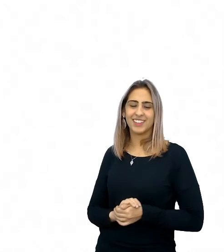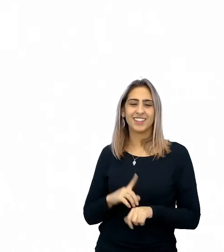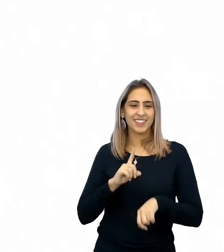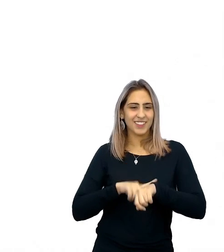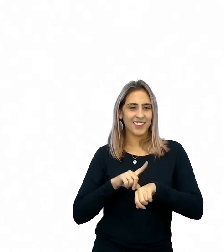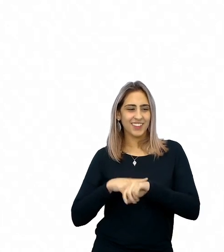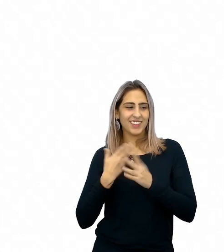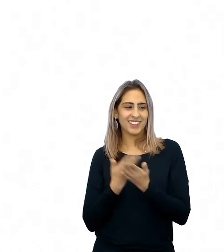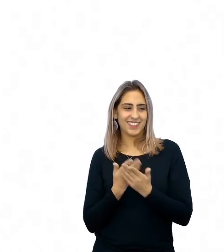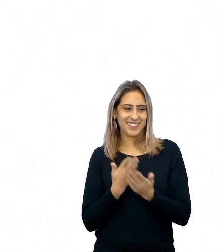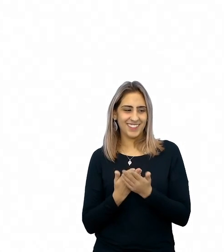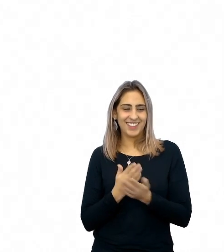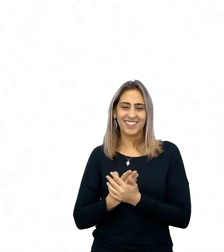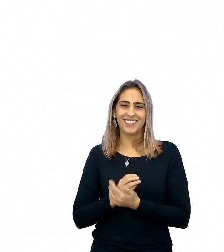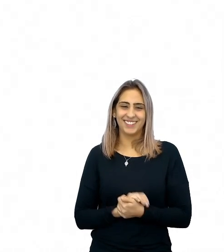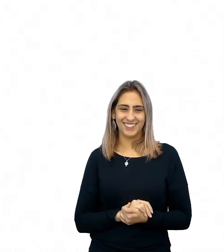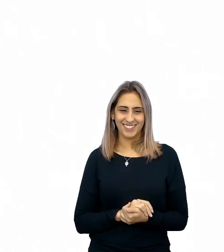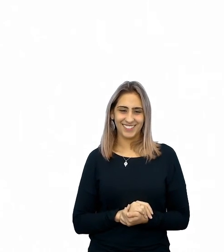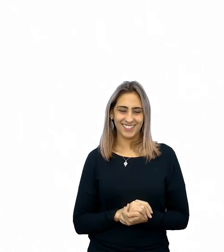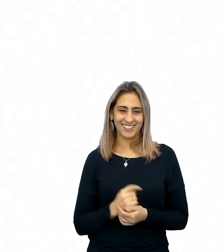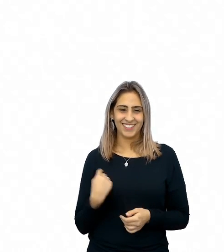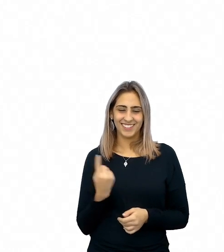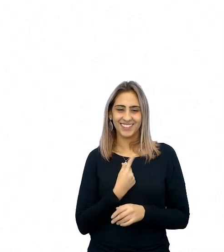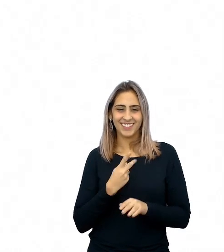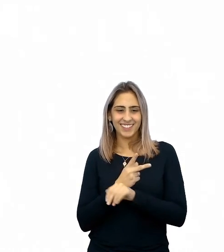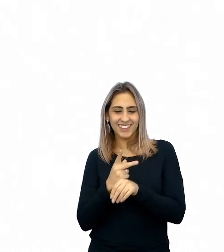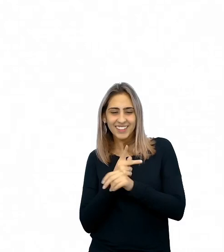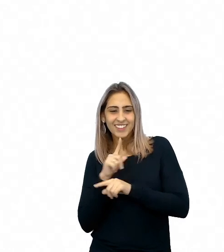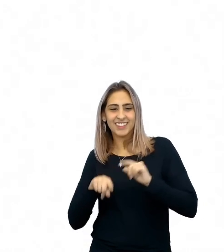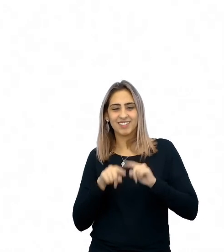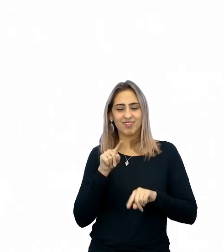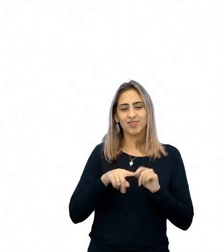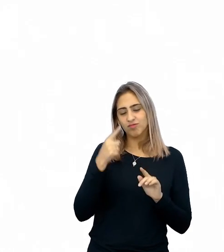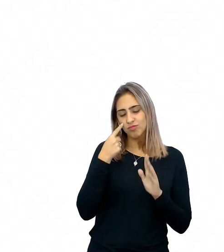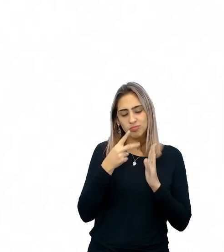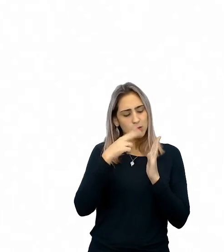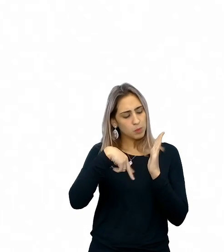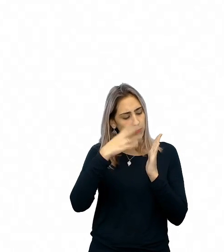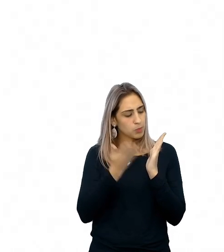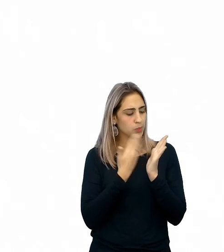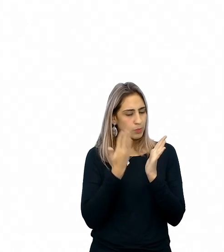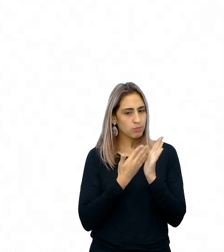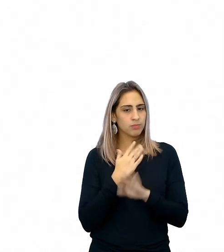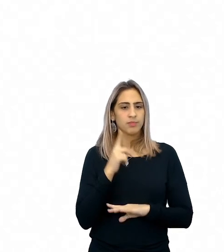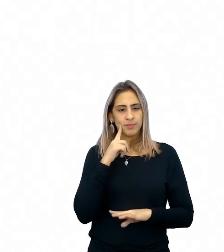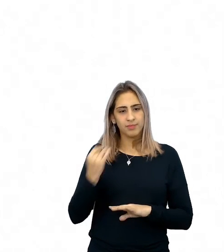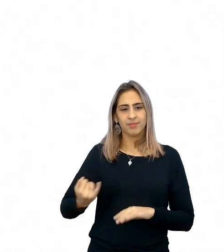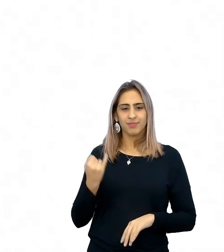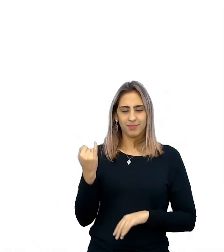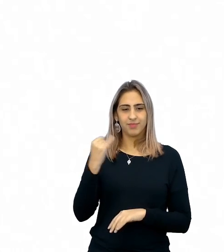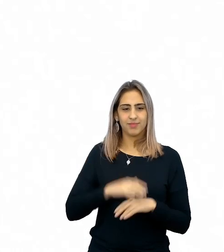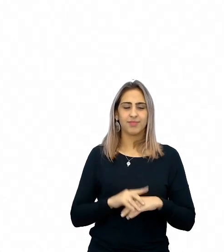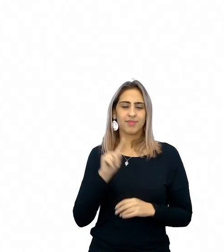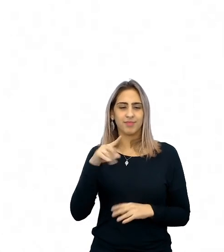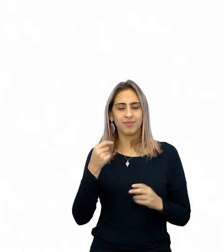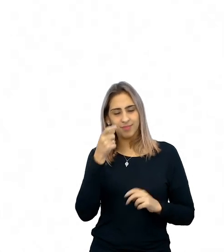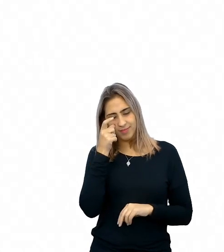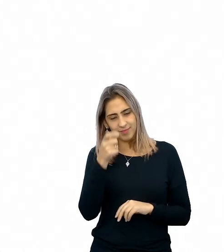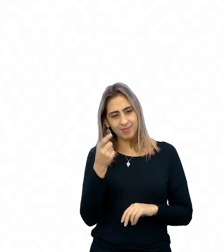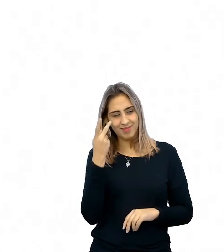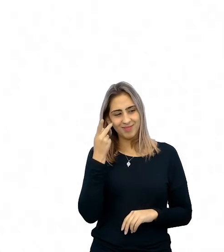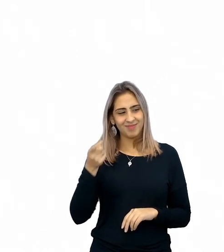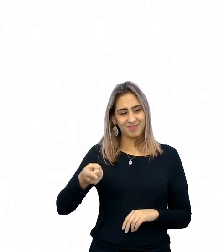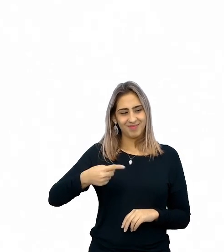de estudo, que você puder, então, pegar esse material e dar uma olhada, é importante e será muito interessante